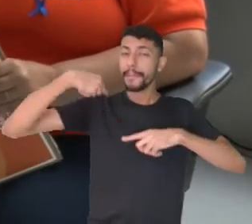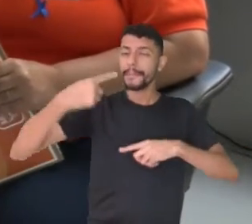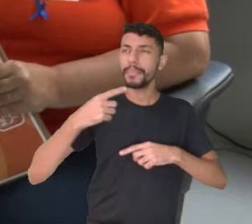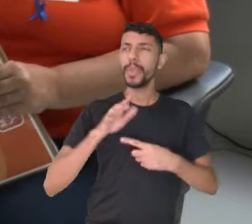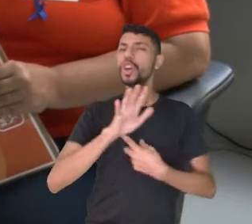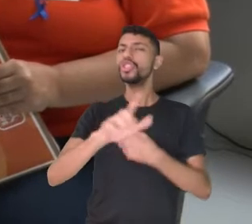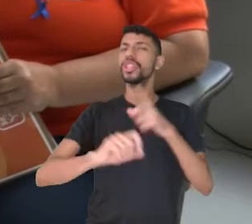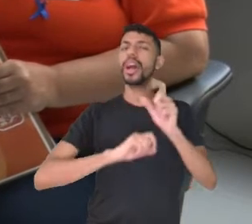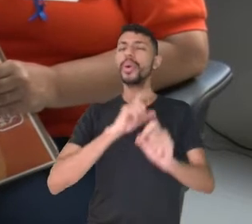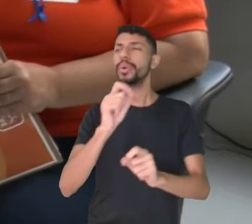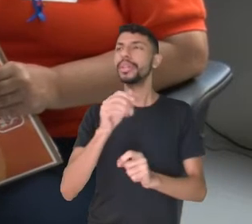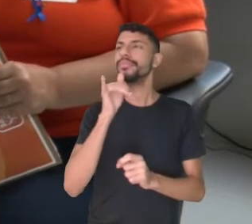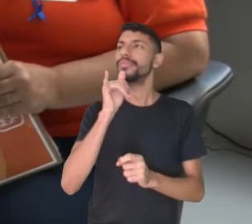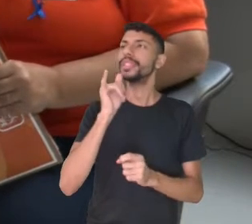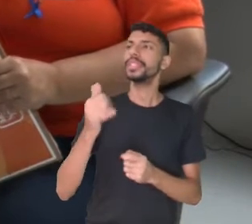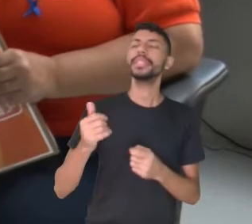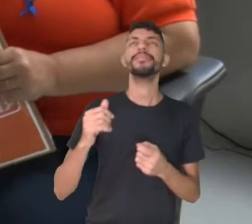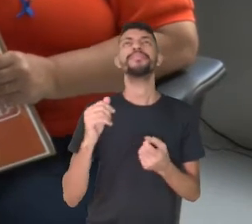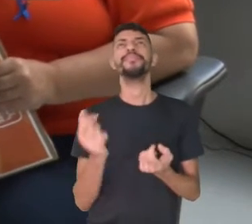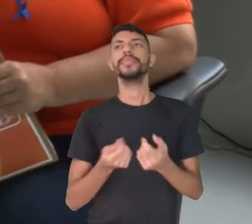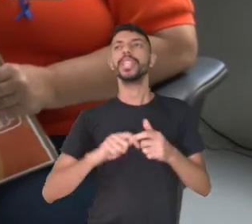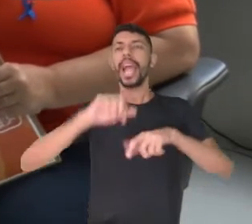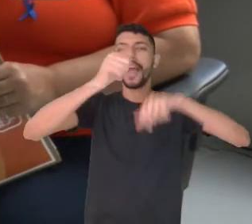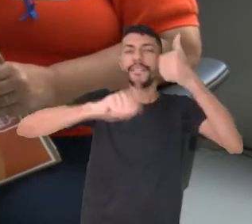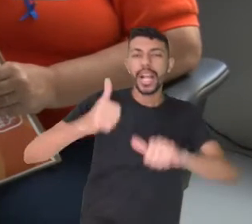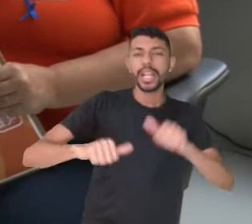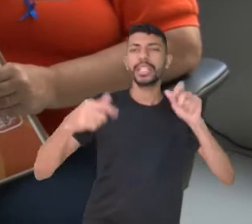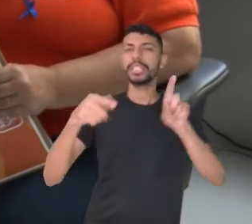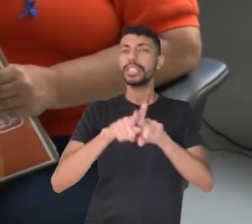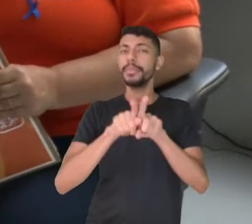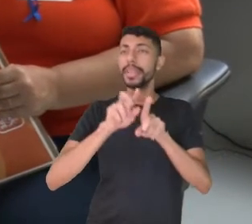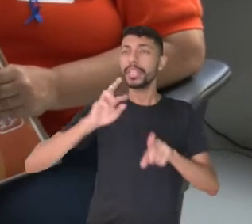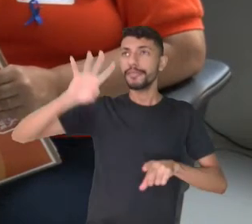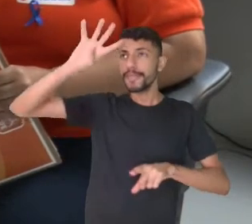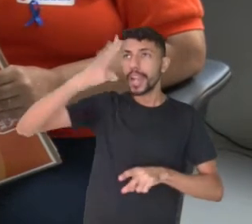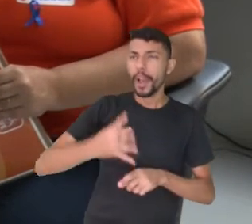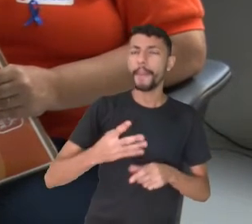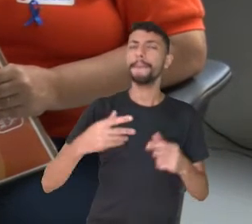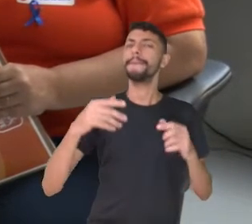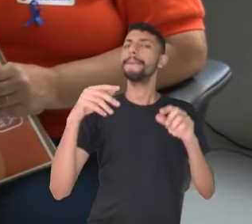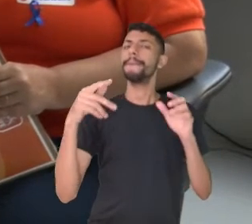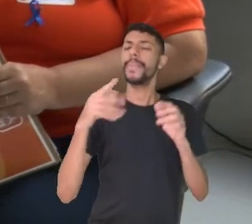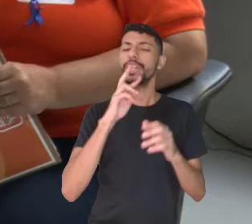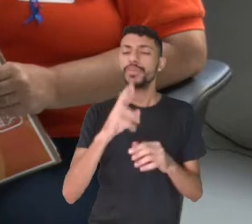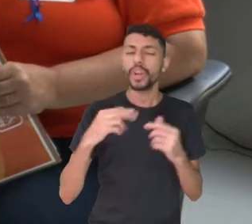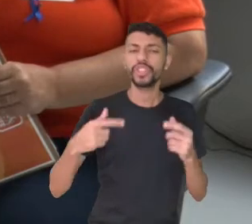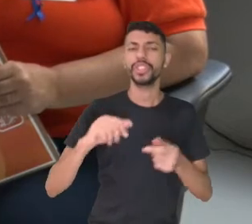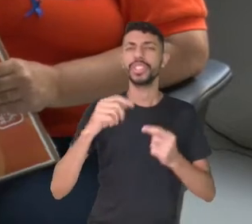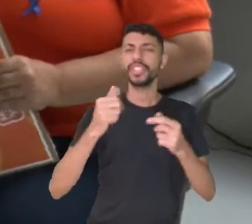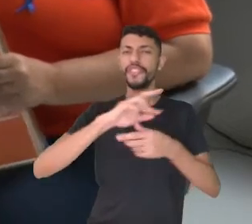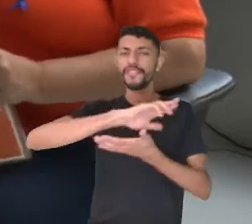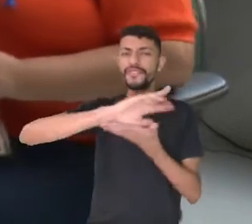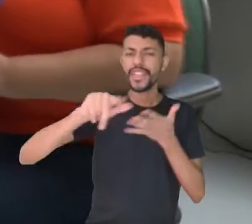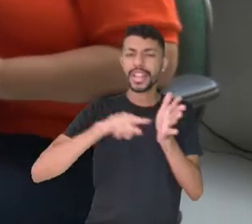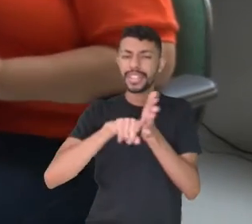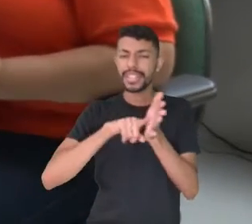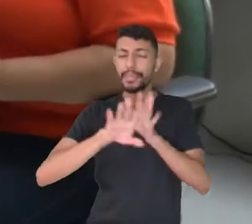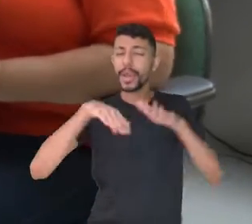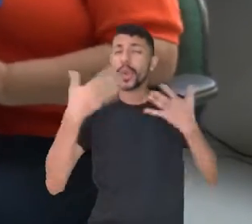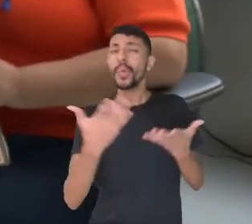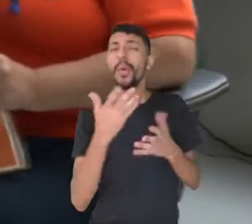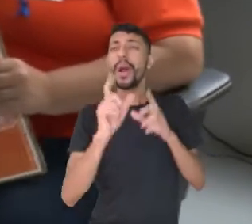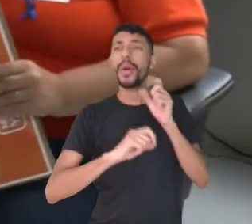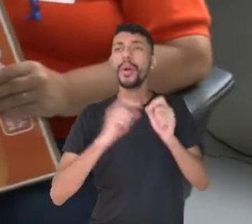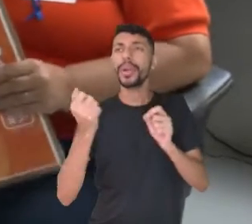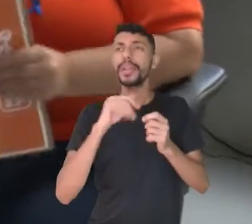apresentarem análise, resultados de vários tipos de exame, quais são as vantagens, né, em ter